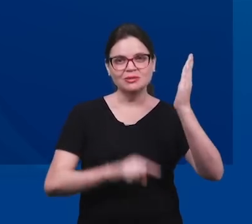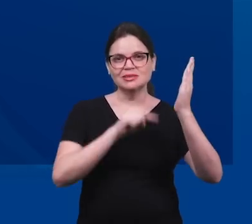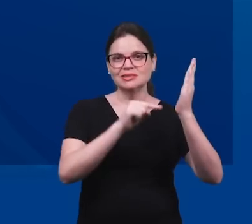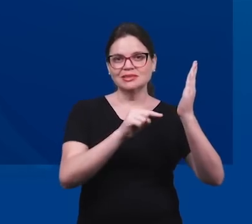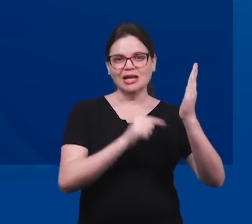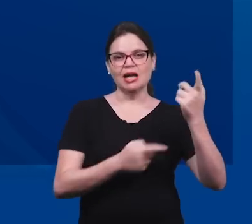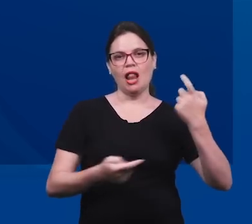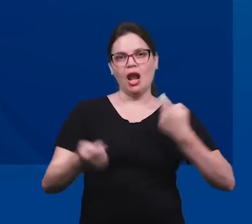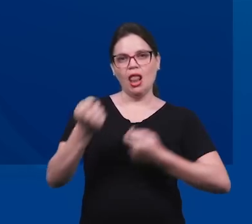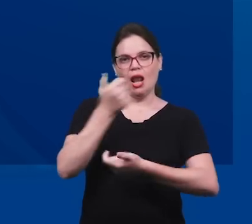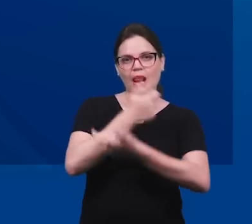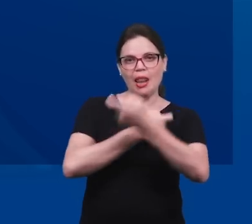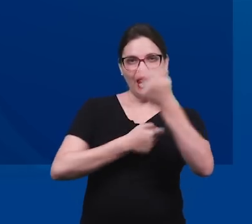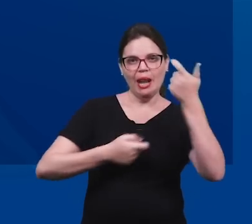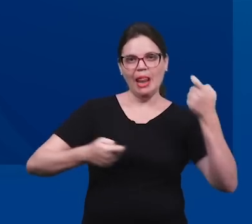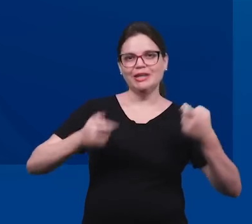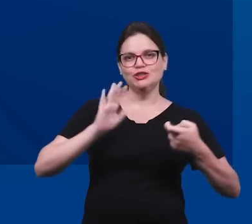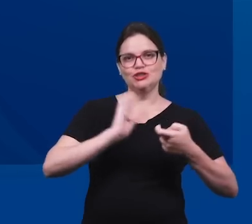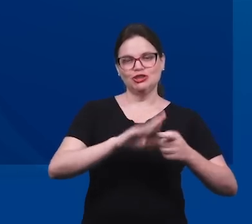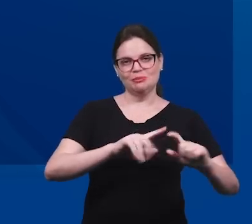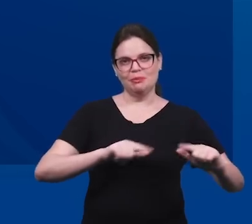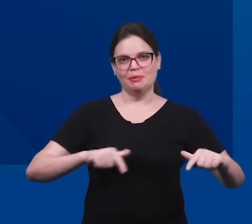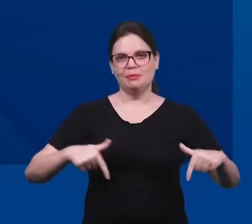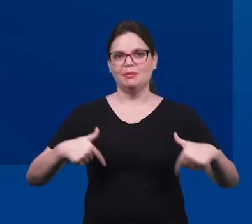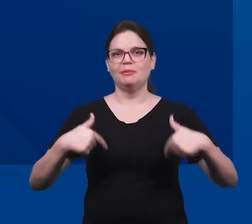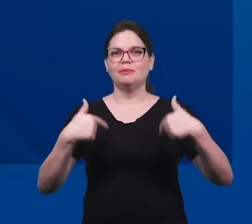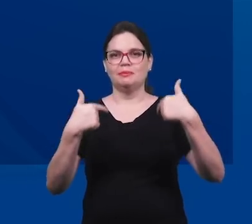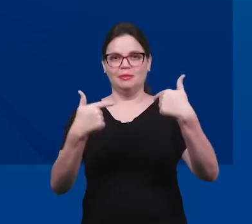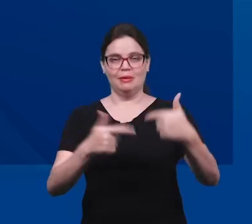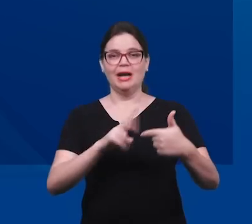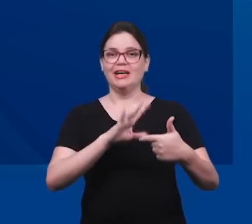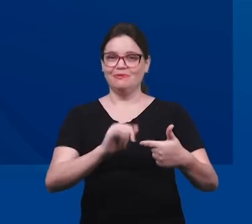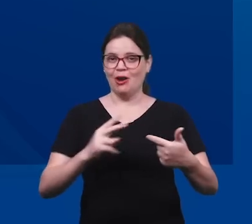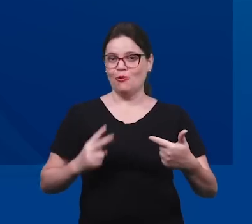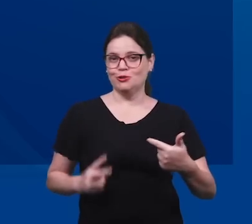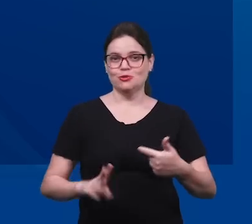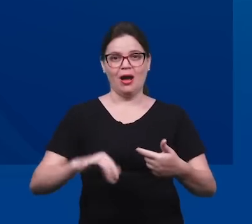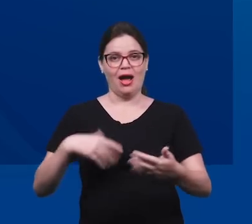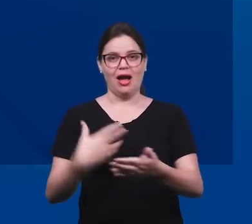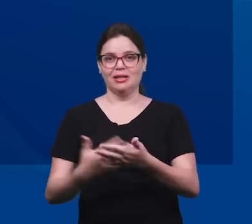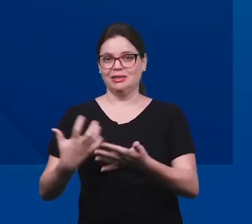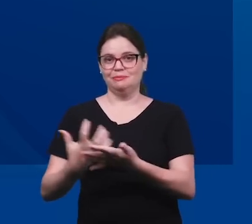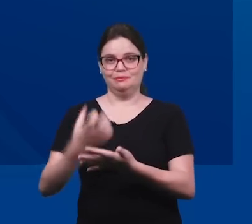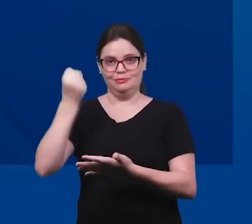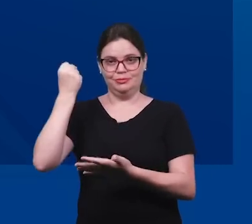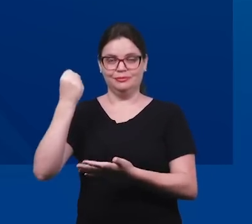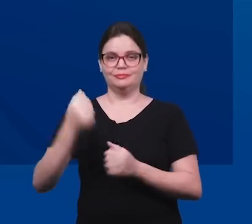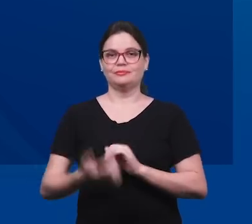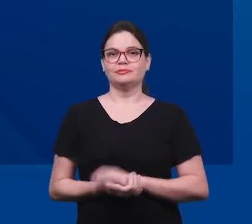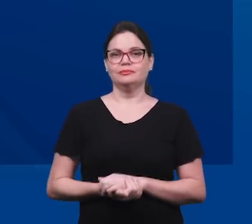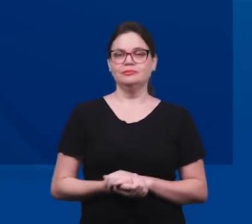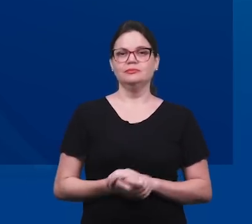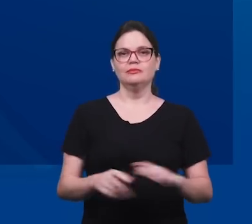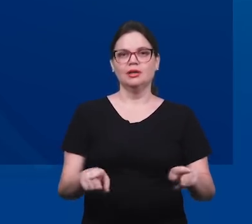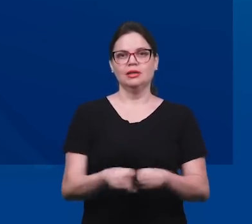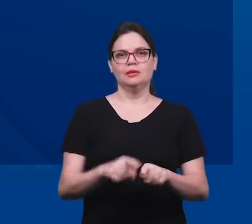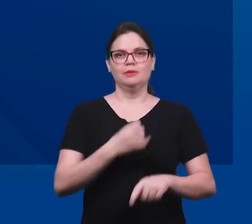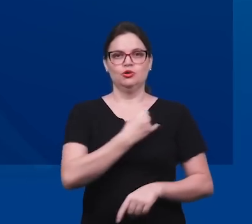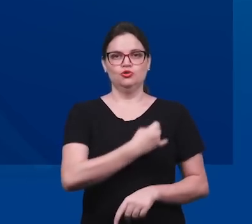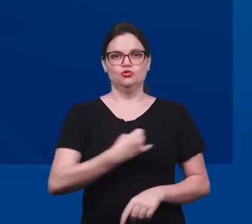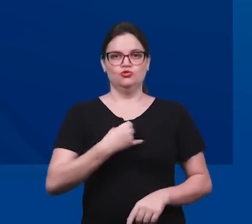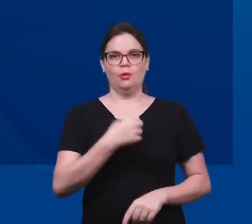que resiste do meio seja tirado. E como também na carta de 1 João, capítulo 2,